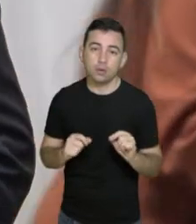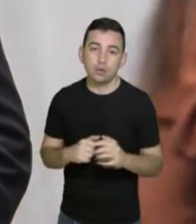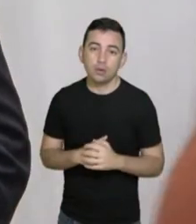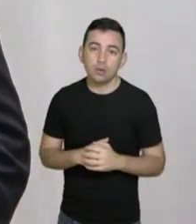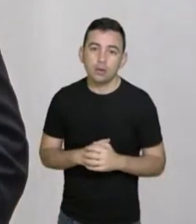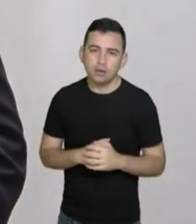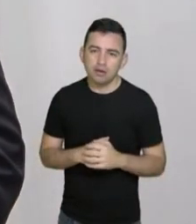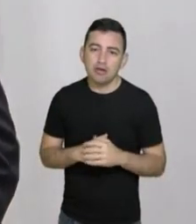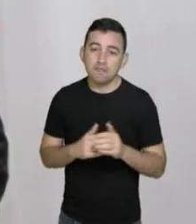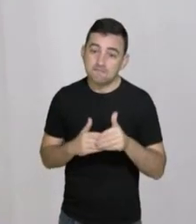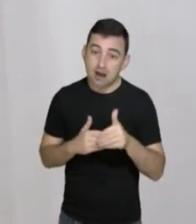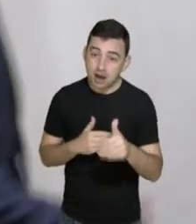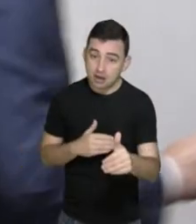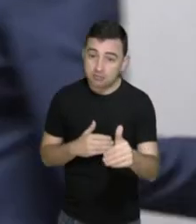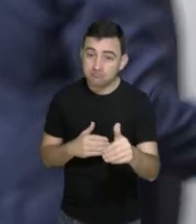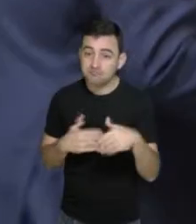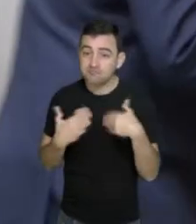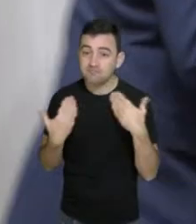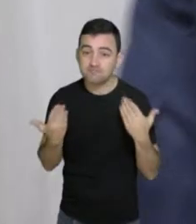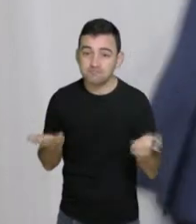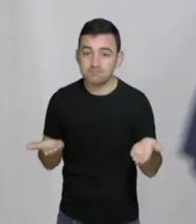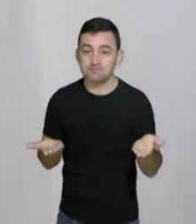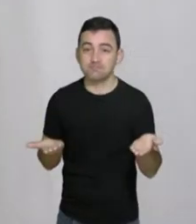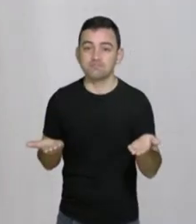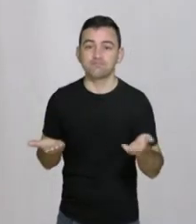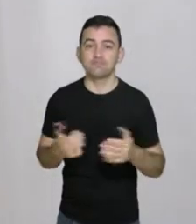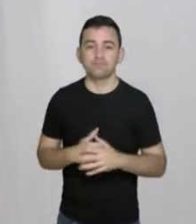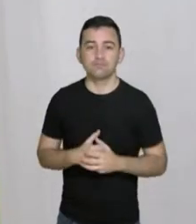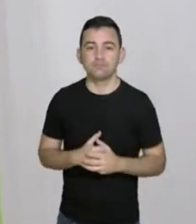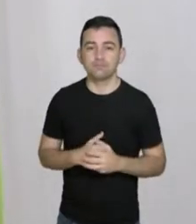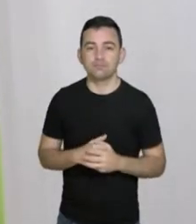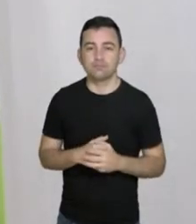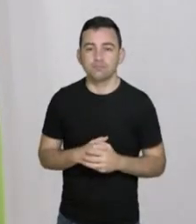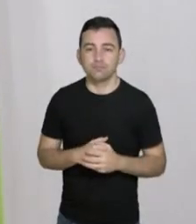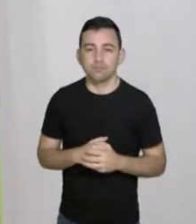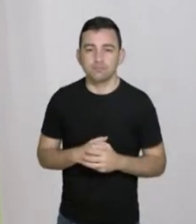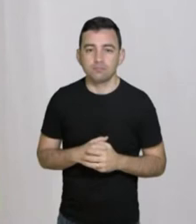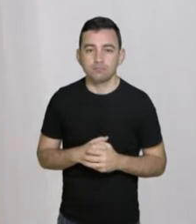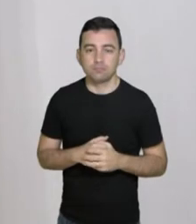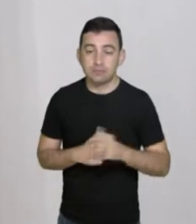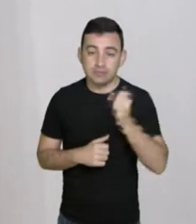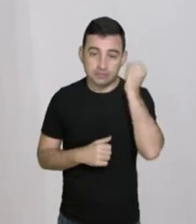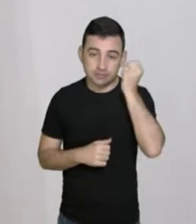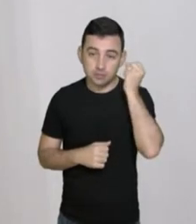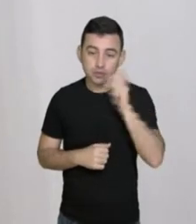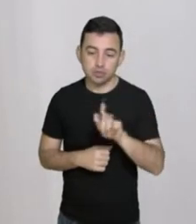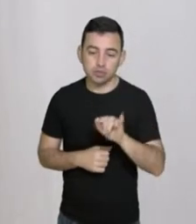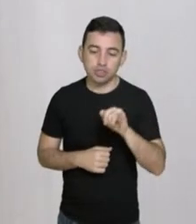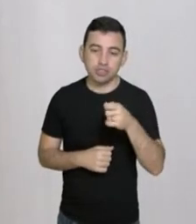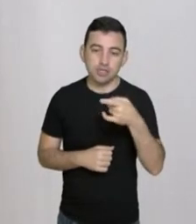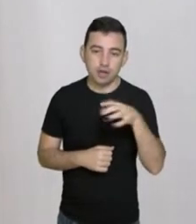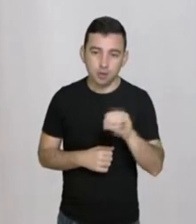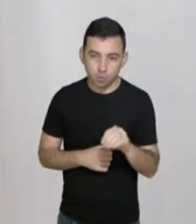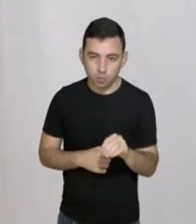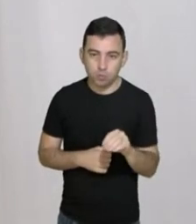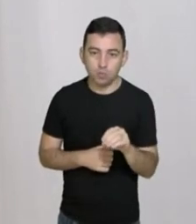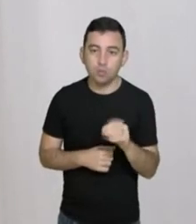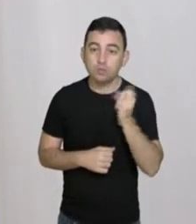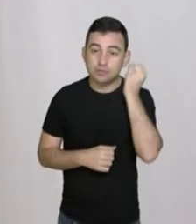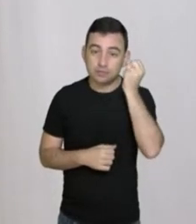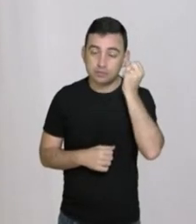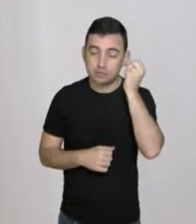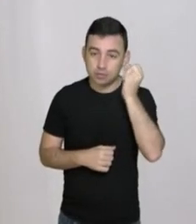Será, deputado Ismael? É que o senador Girão, senador lá